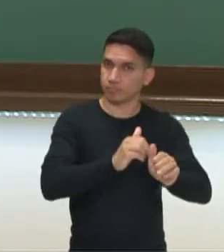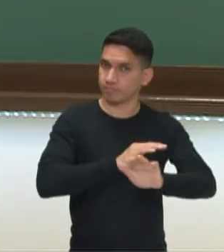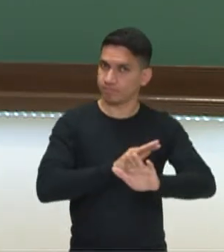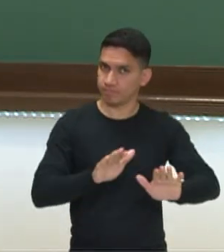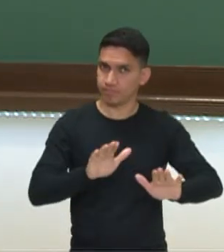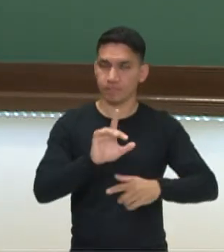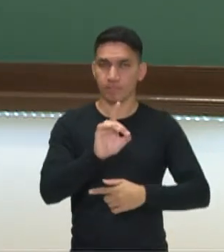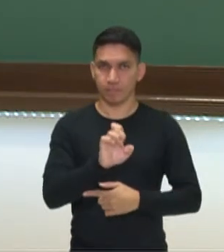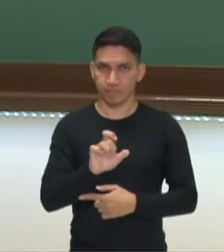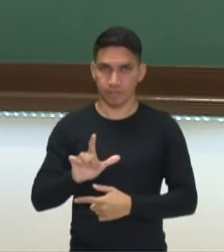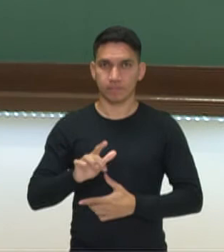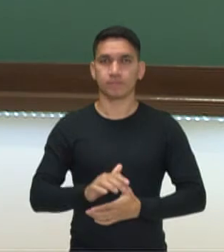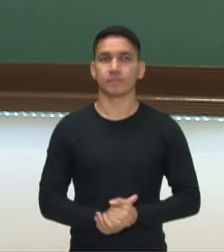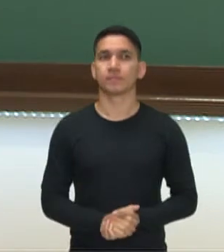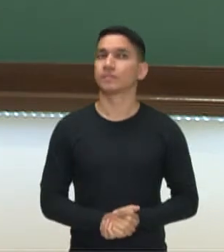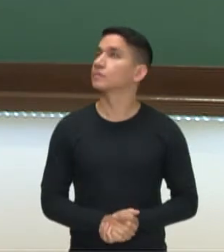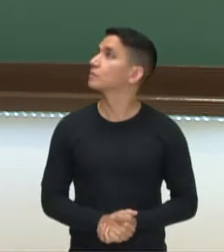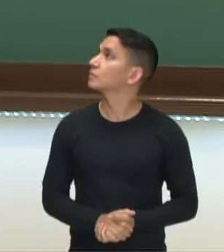singular. Ok?